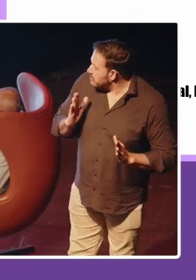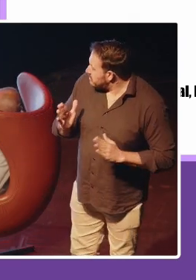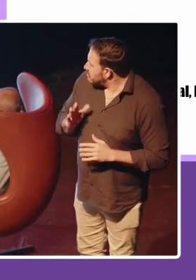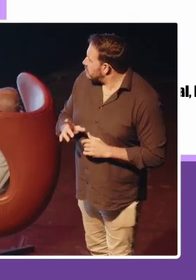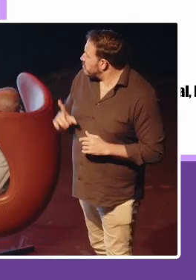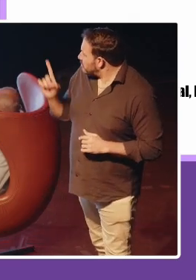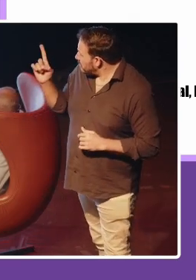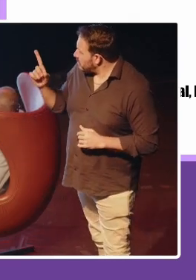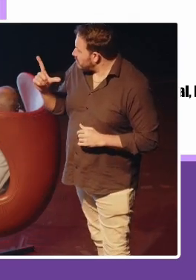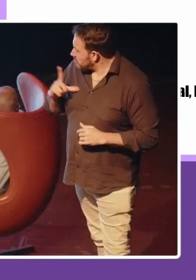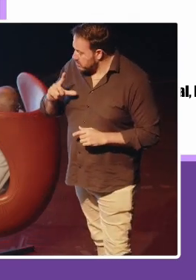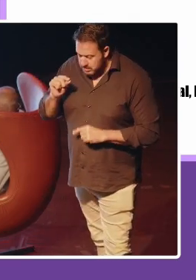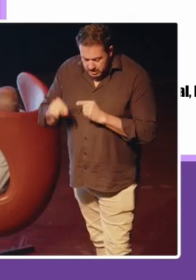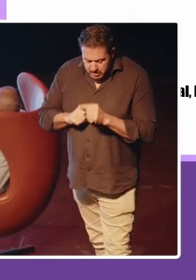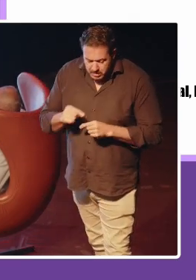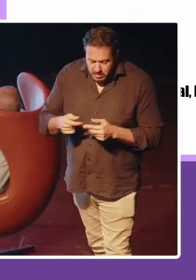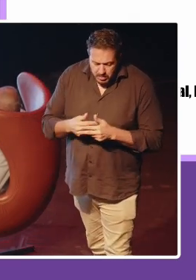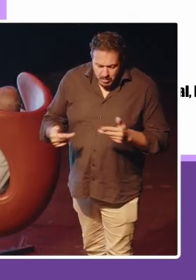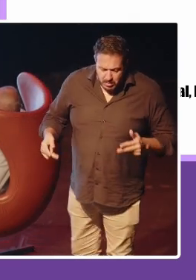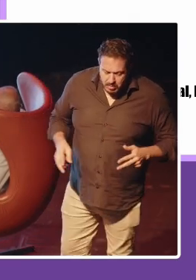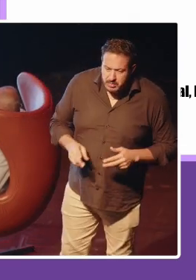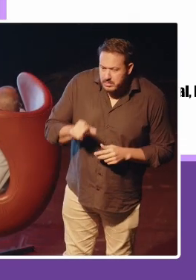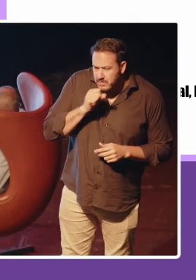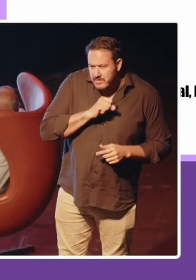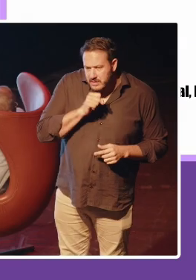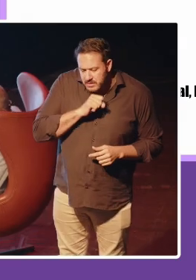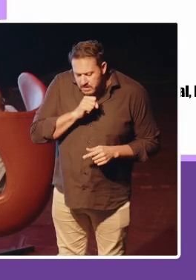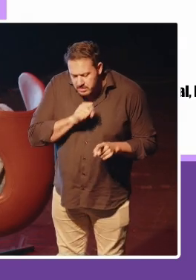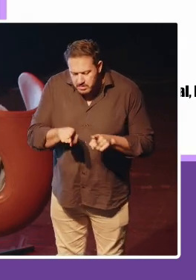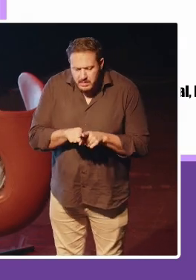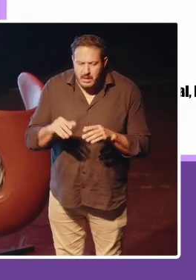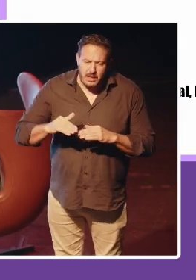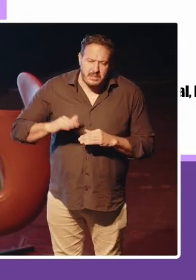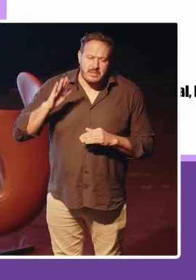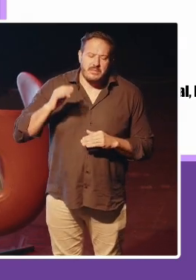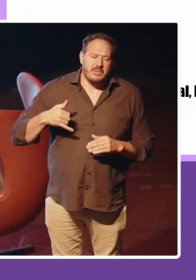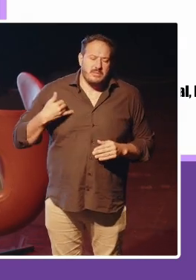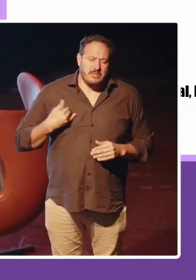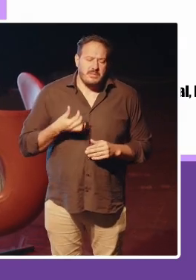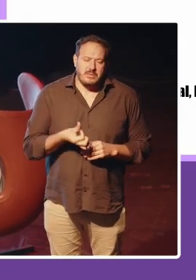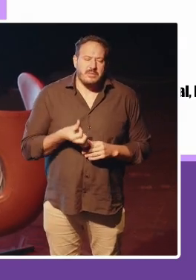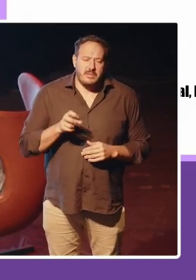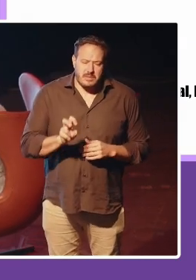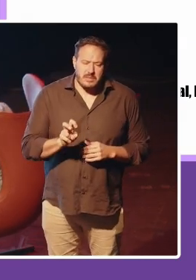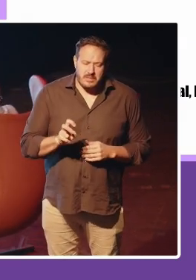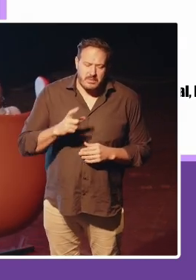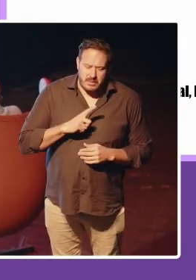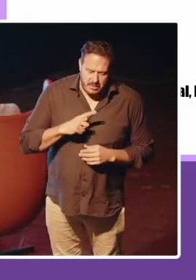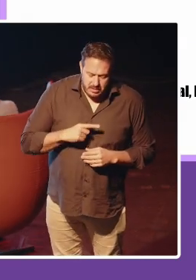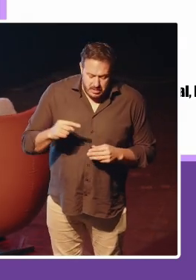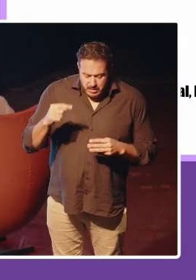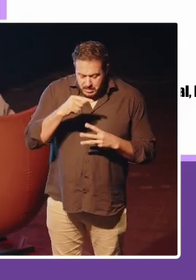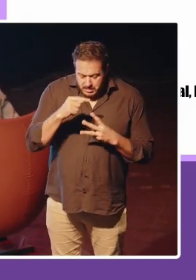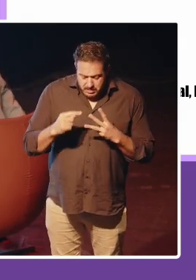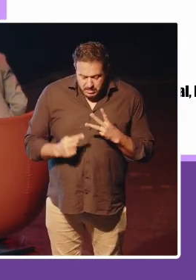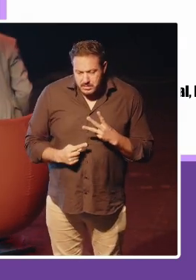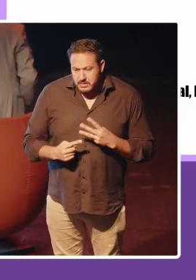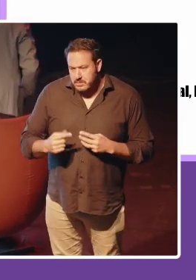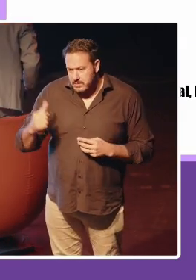existem fatores de velhice, né, acima de 65 anos, e só temos 3 fatores